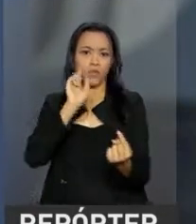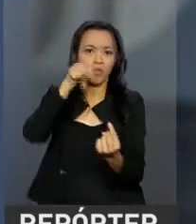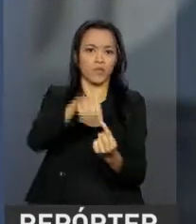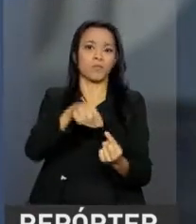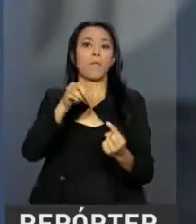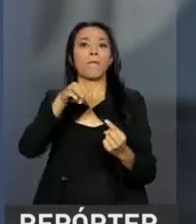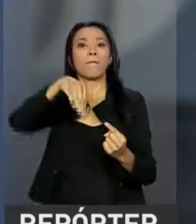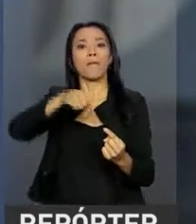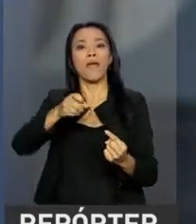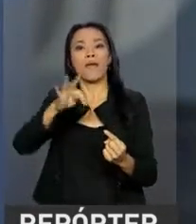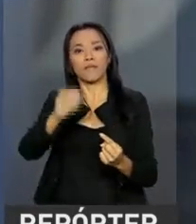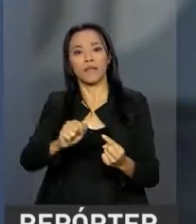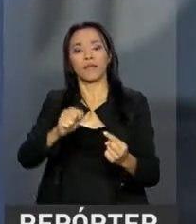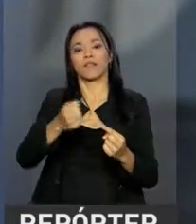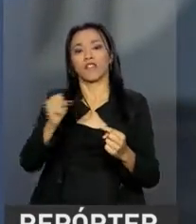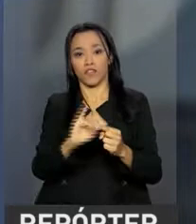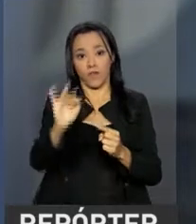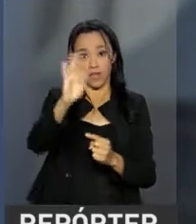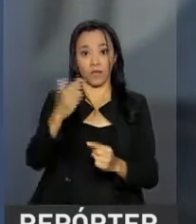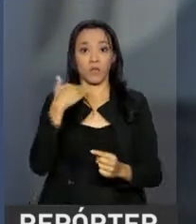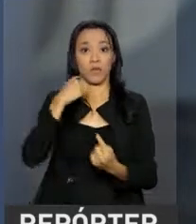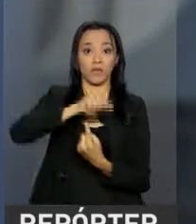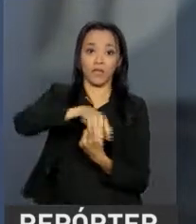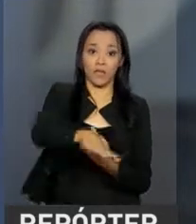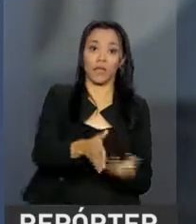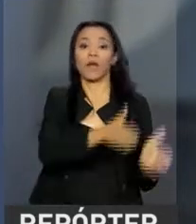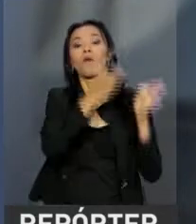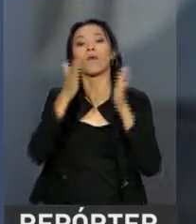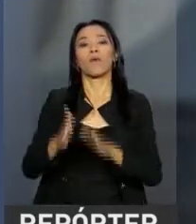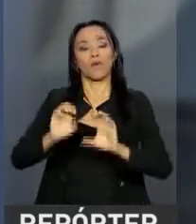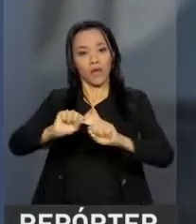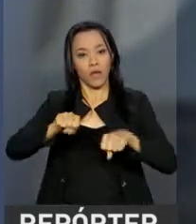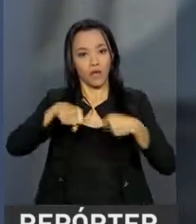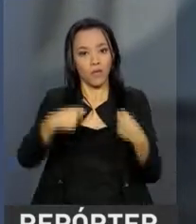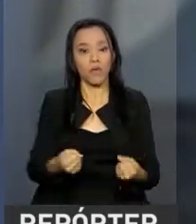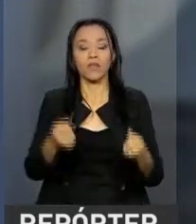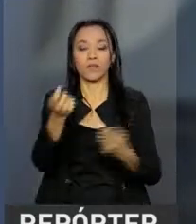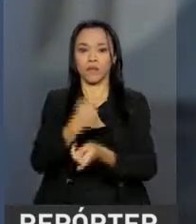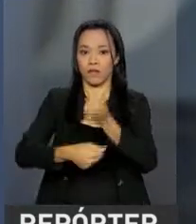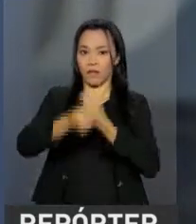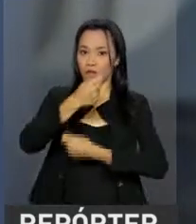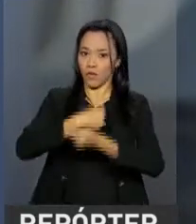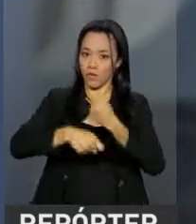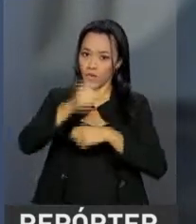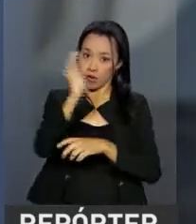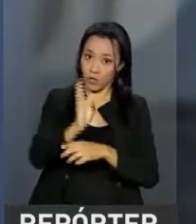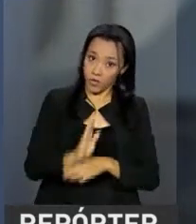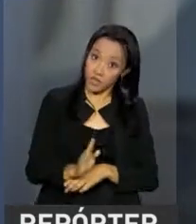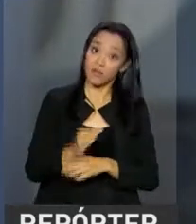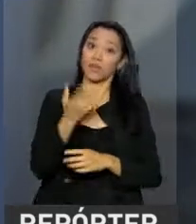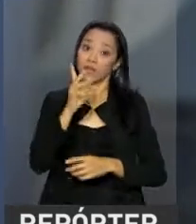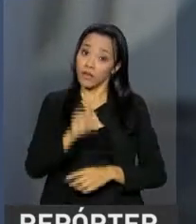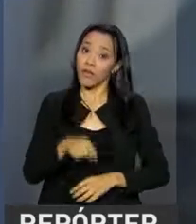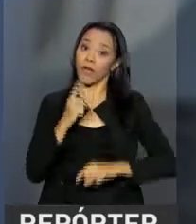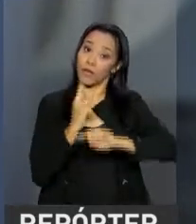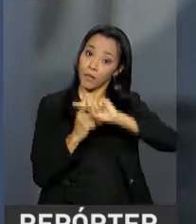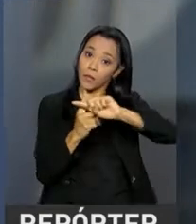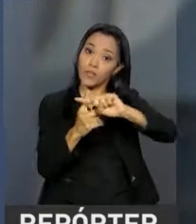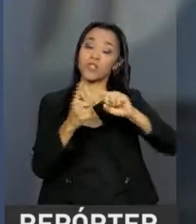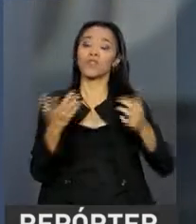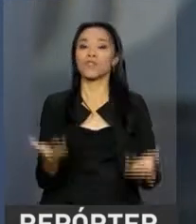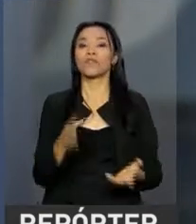do banco central e também dos sinais de recuperação da economia brasileira como os saldos positivos na balança